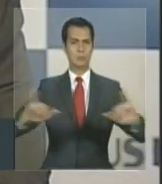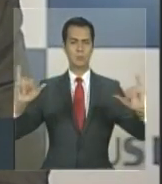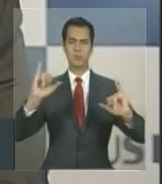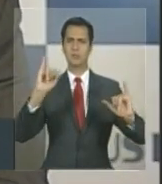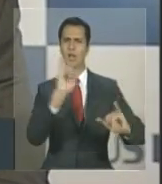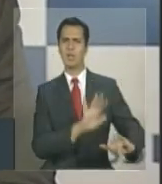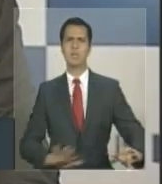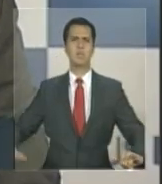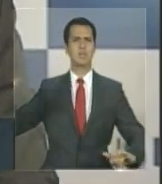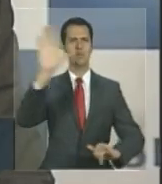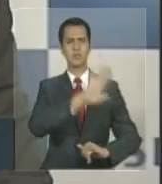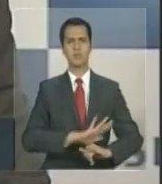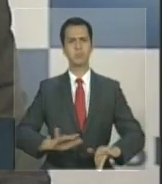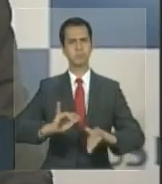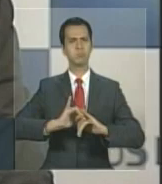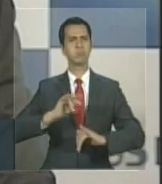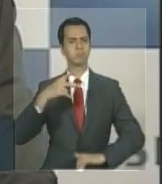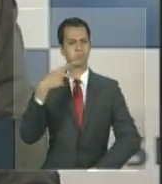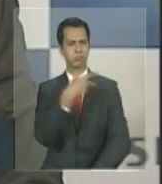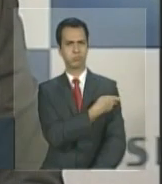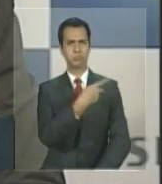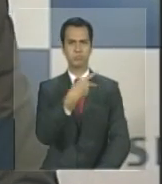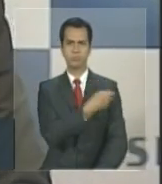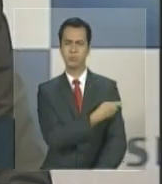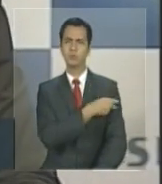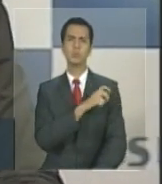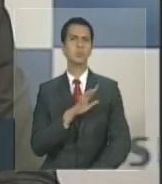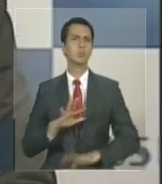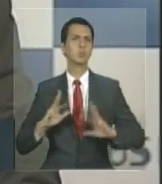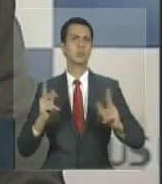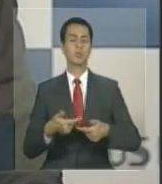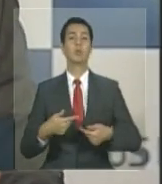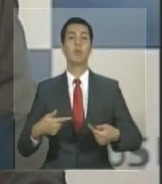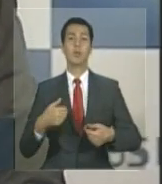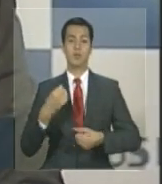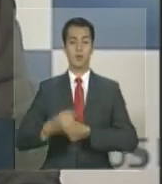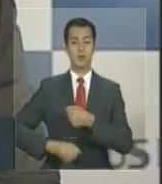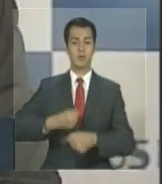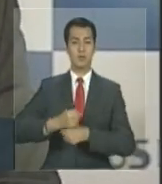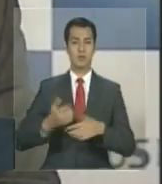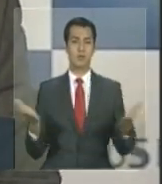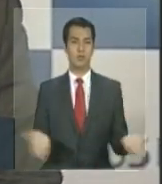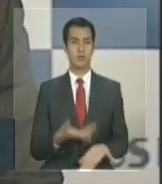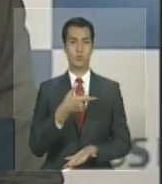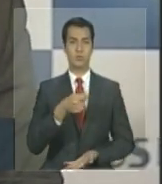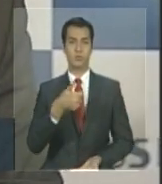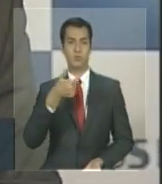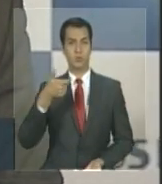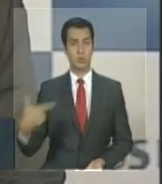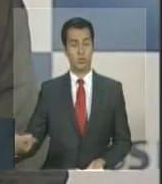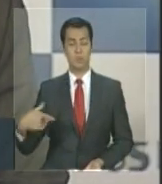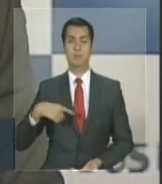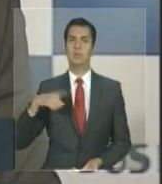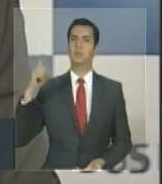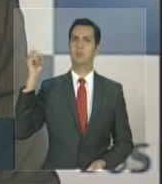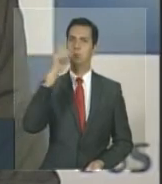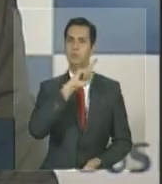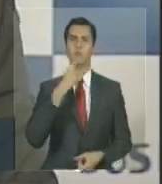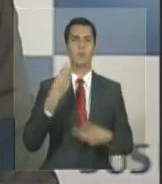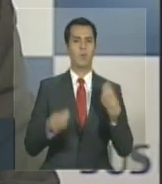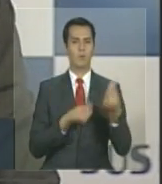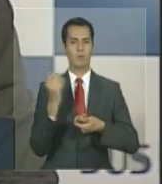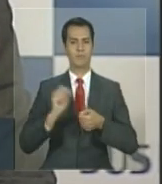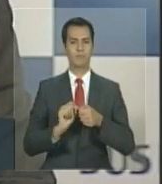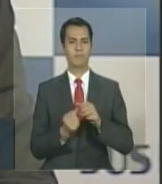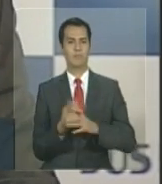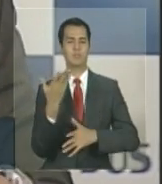de mobilização, de vacinação. Esse ano nós tínhamos uma dificuldade de fazê-la ao longo do mês de abril e